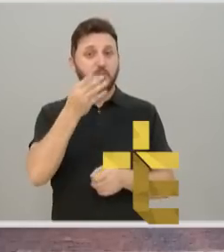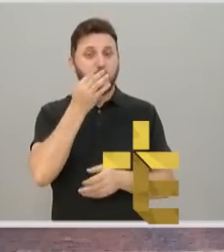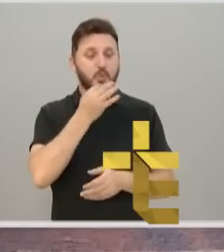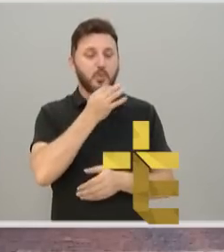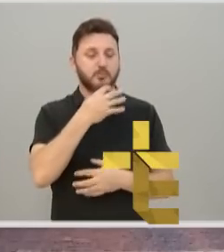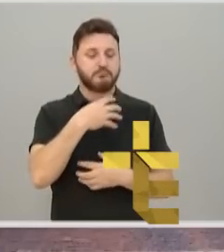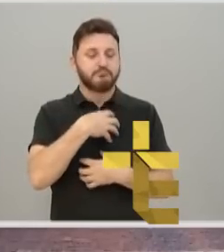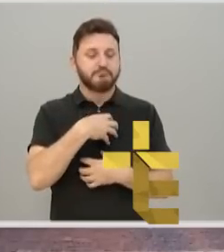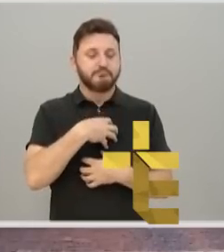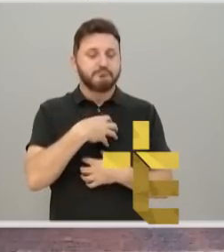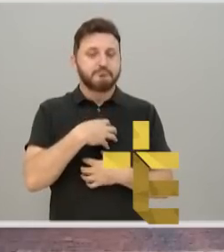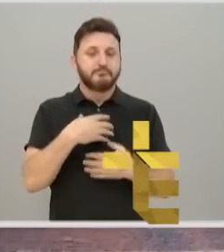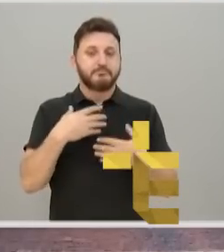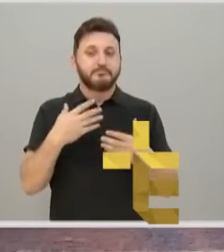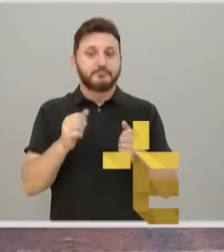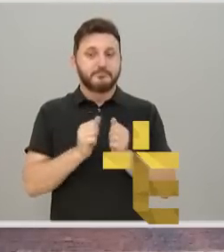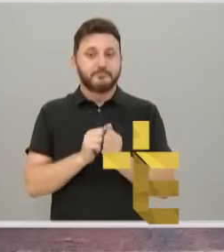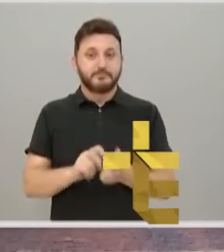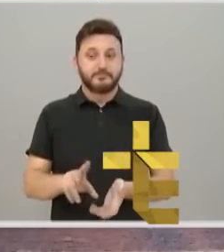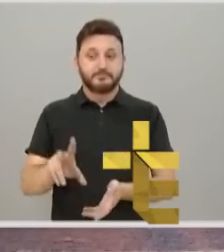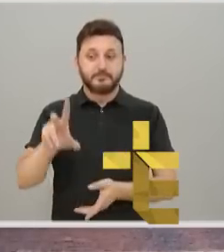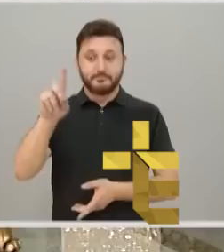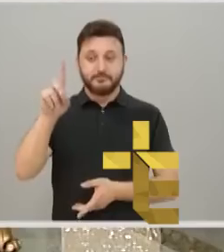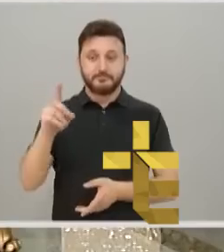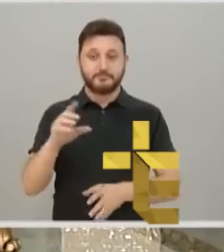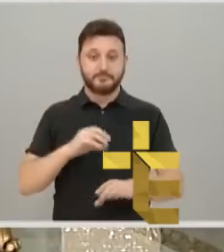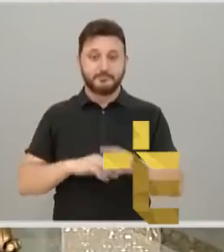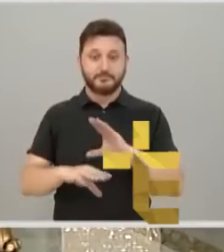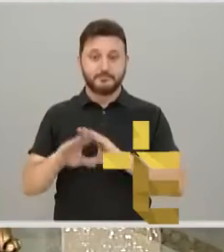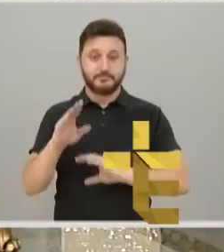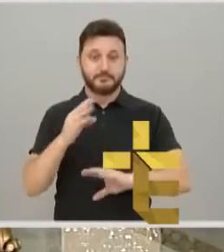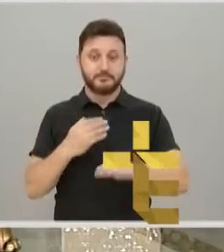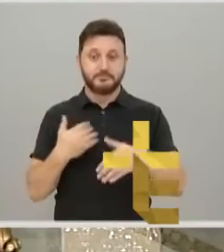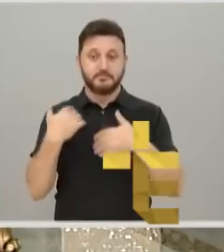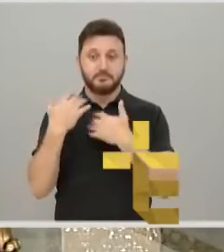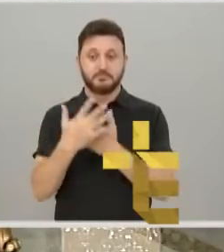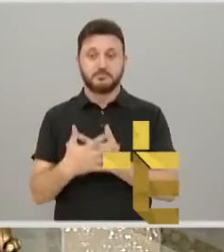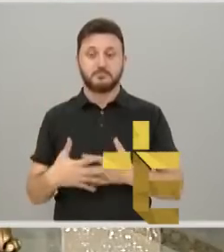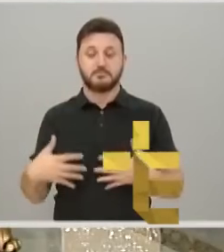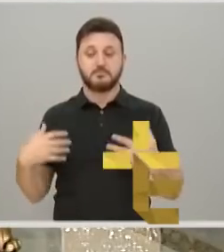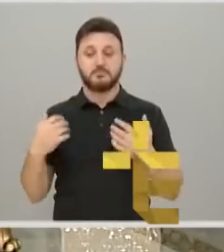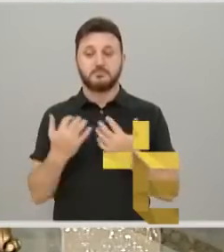sua comunhão espiritual com o Deus da vida. Cantemos.